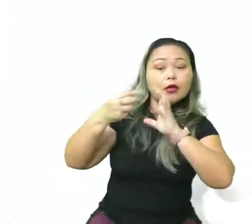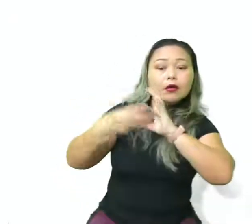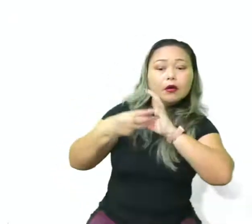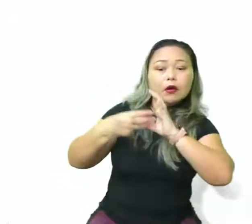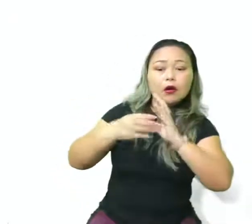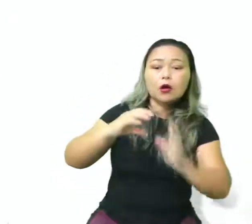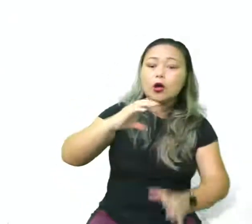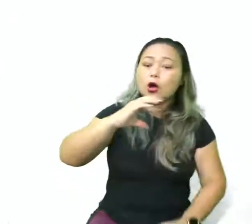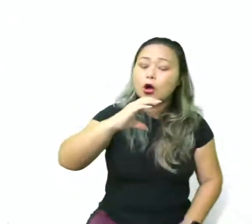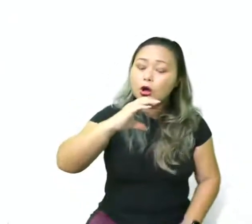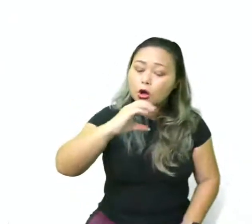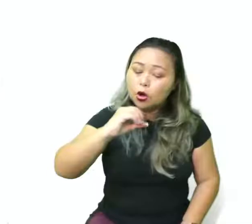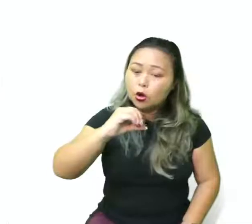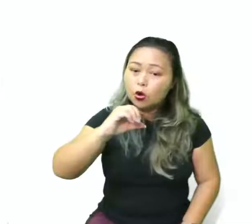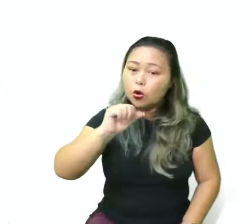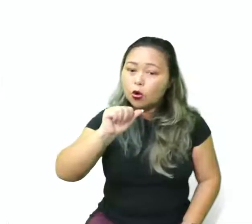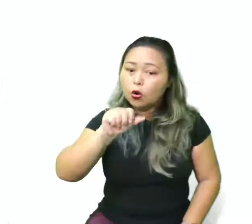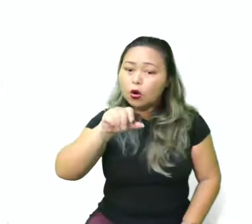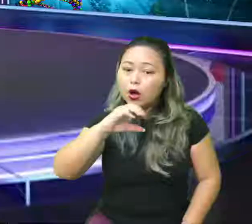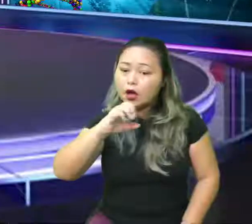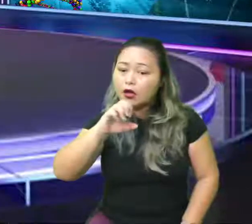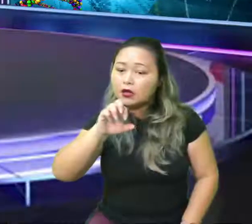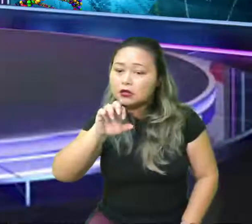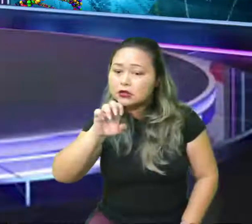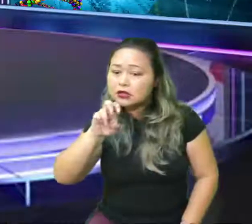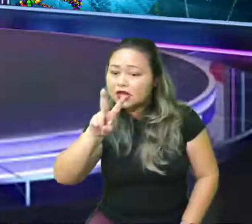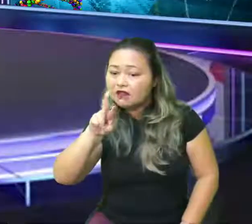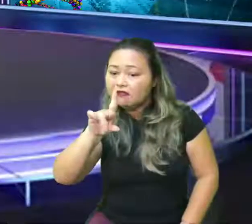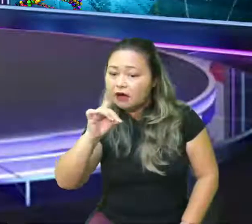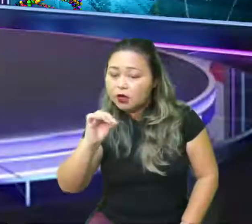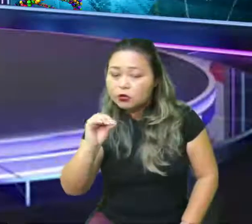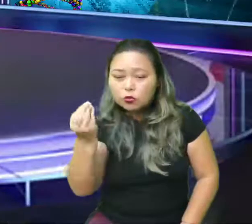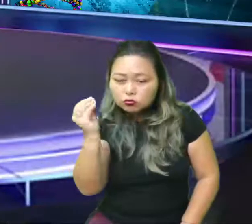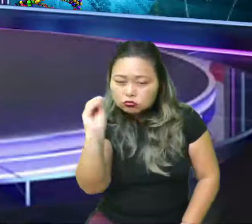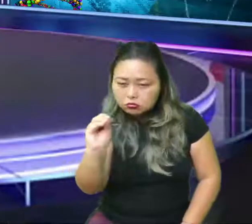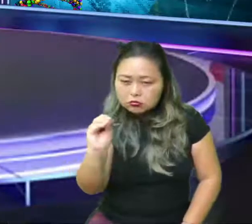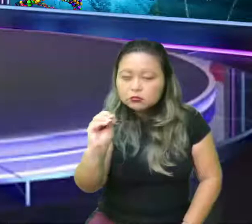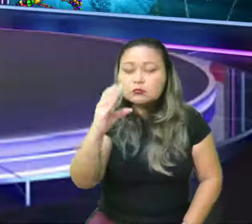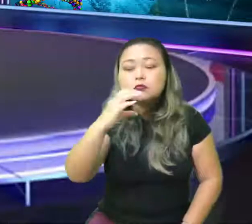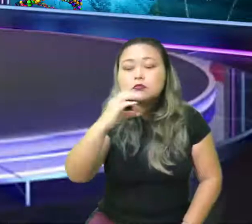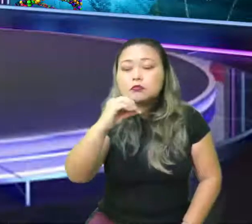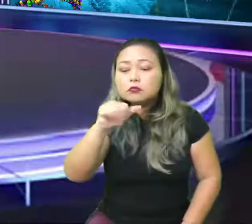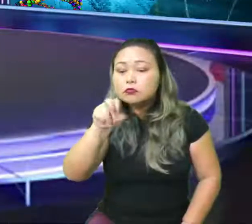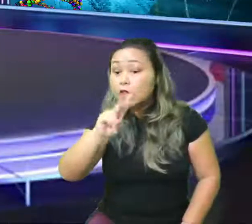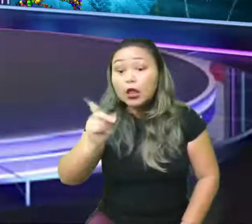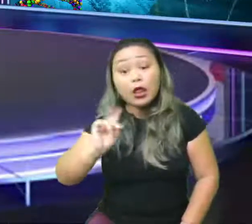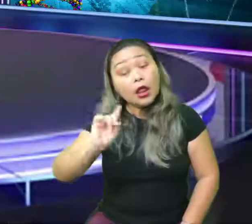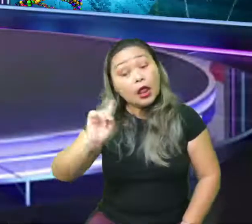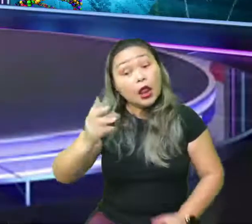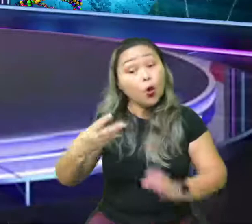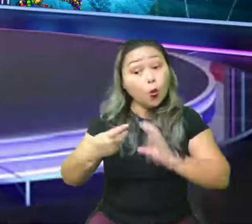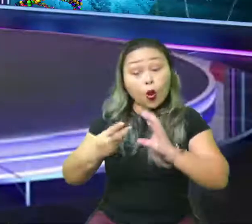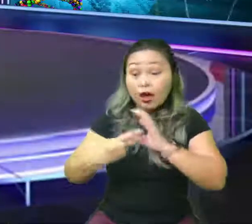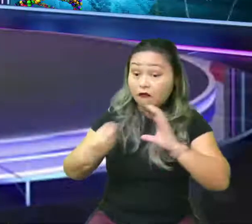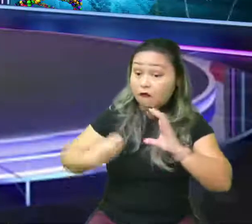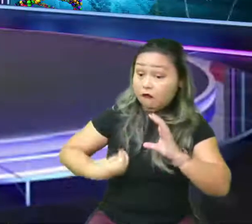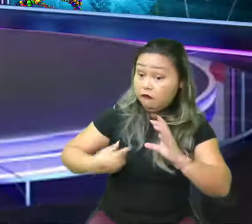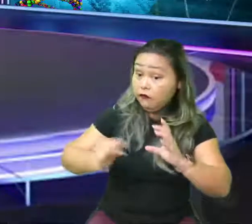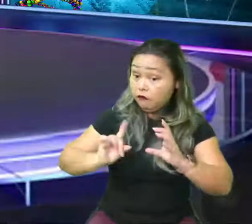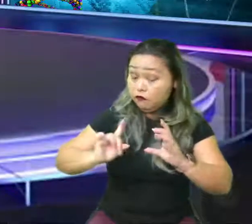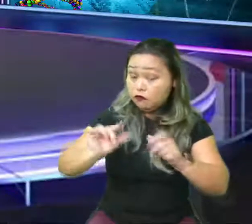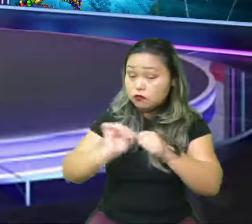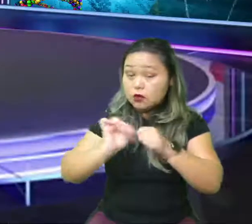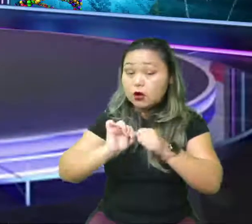ali de coacervados. Não se esqueça desse nome, tá, galera? Os coacervados, então, não são seres vivos ainda, são